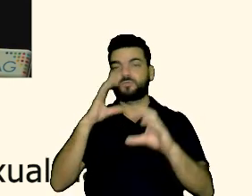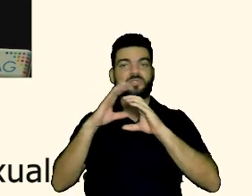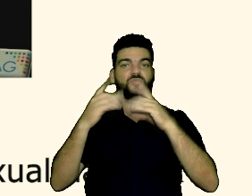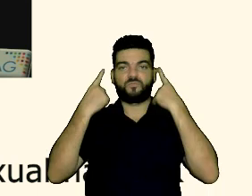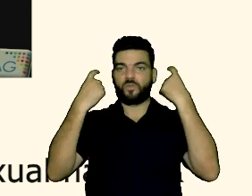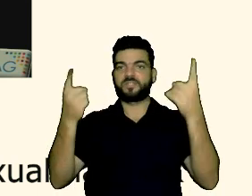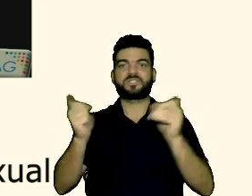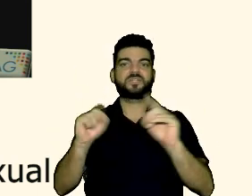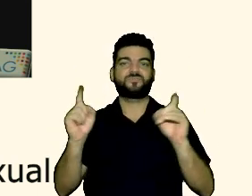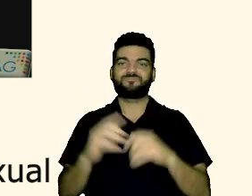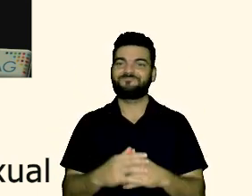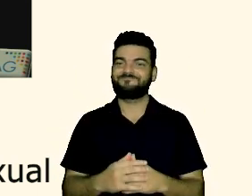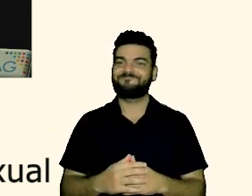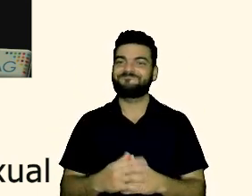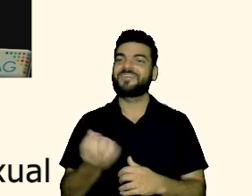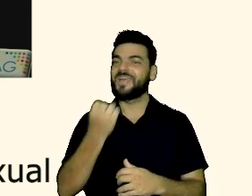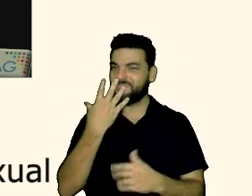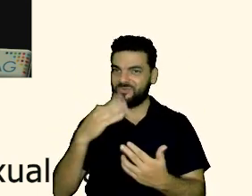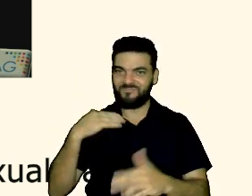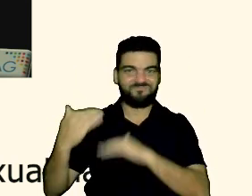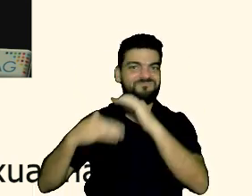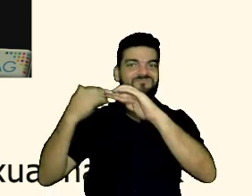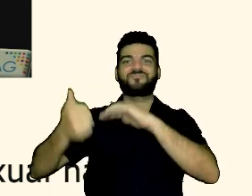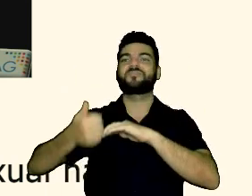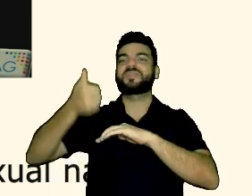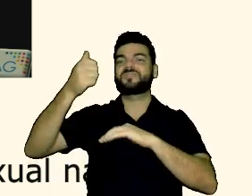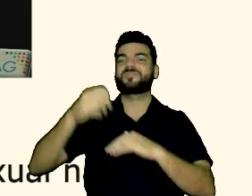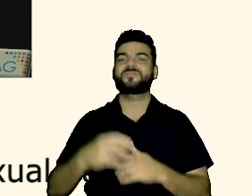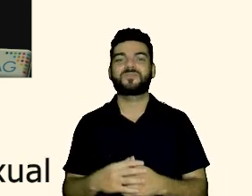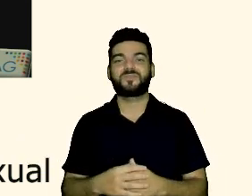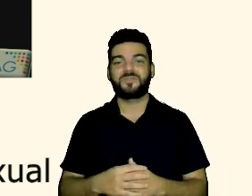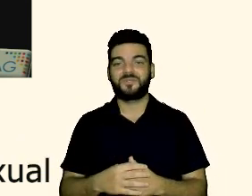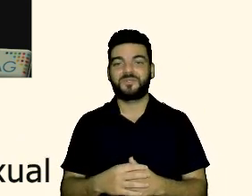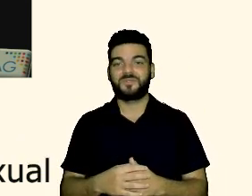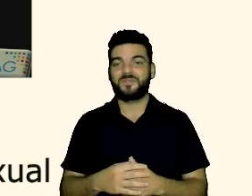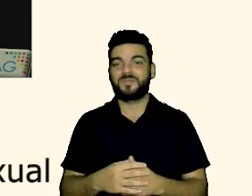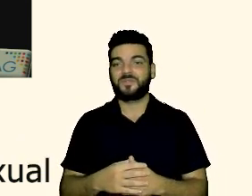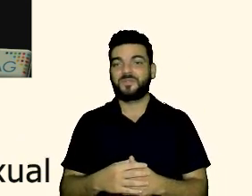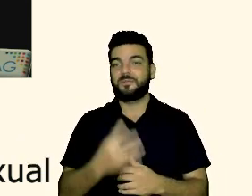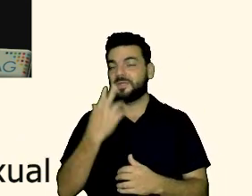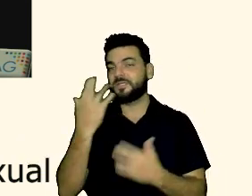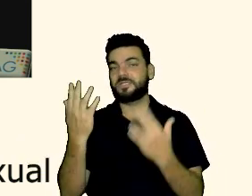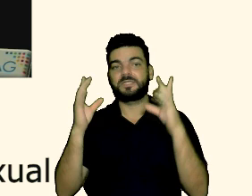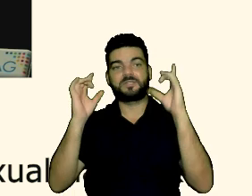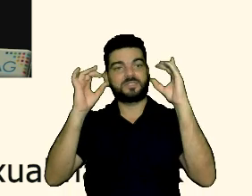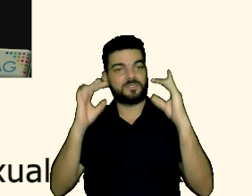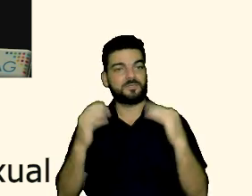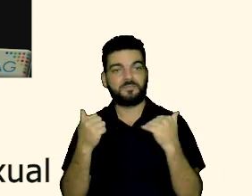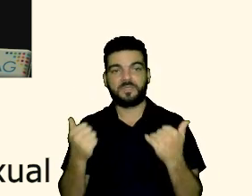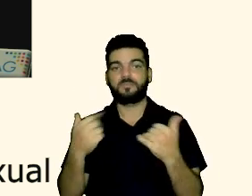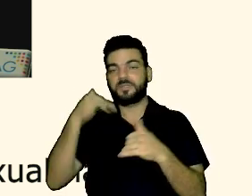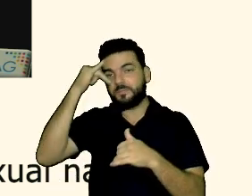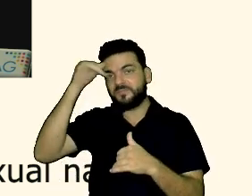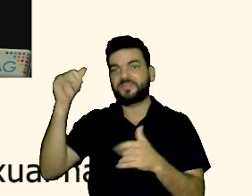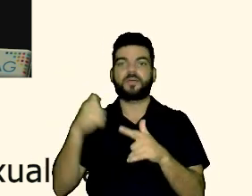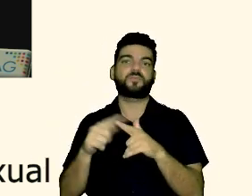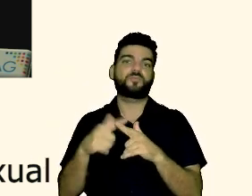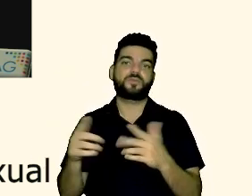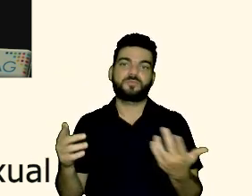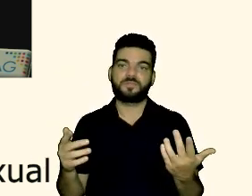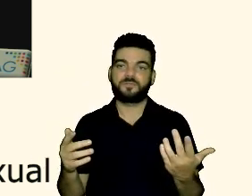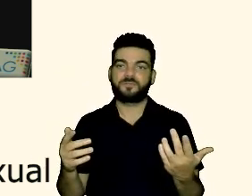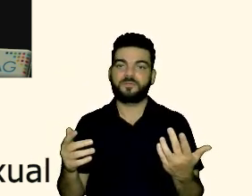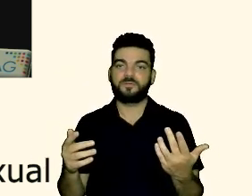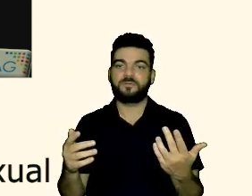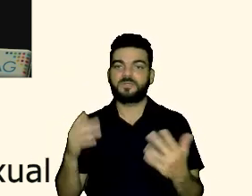uma ferramenta do feedback para prevenir situações de agressividade, né? De julgamento,